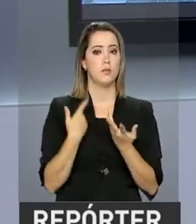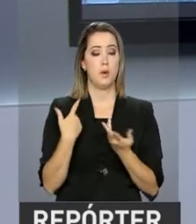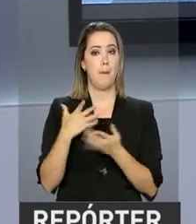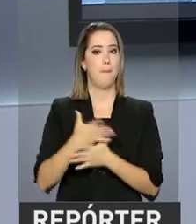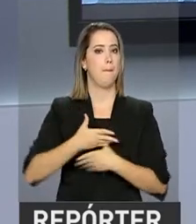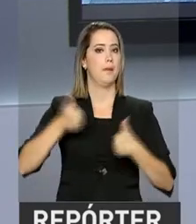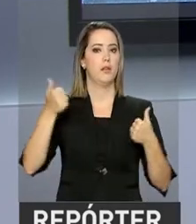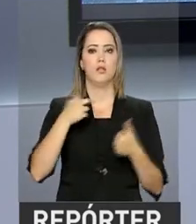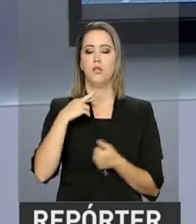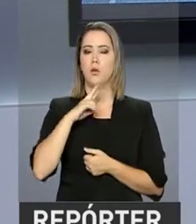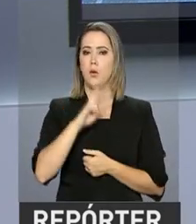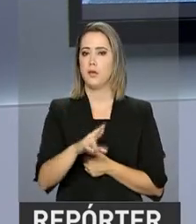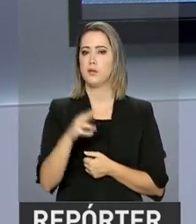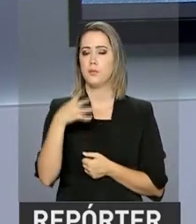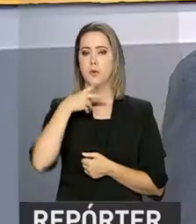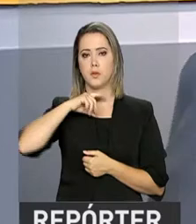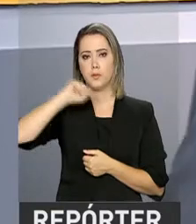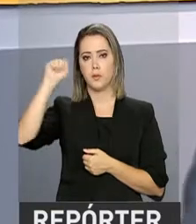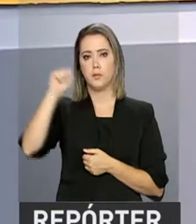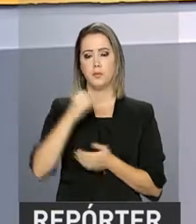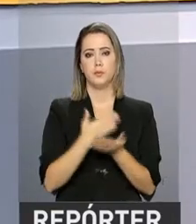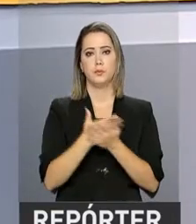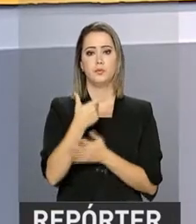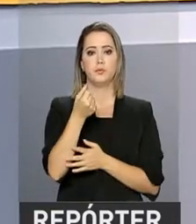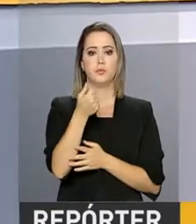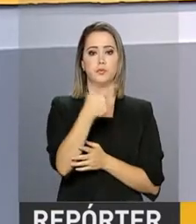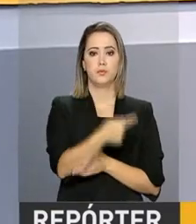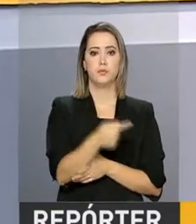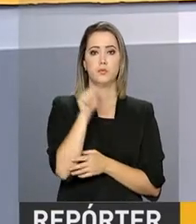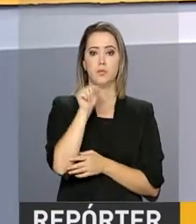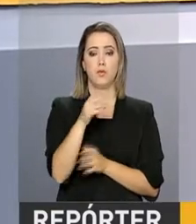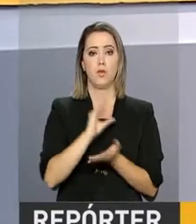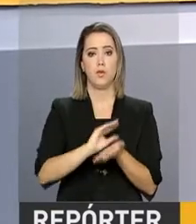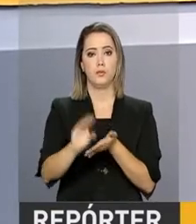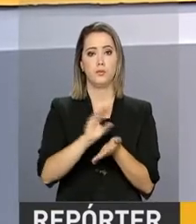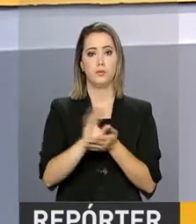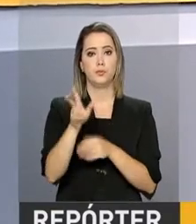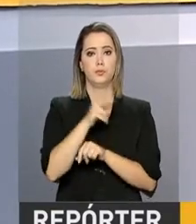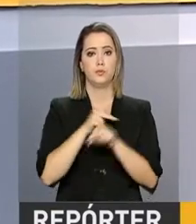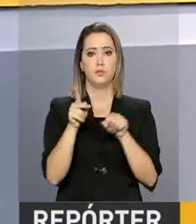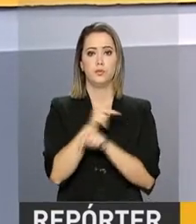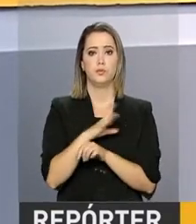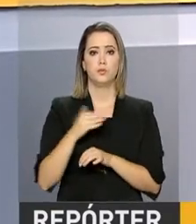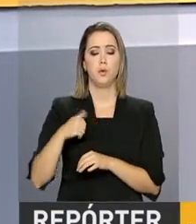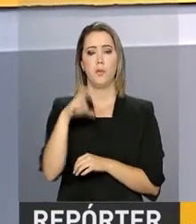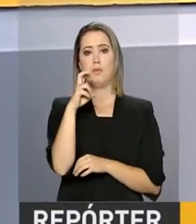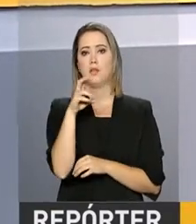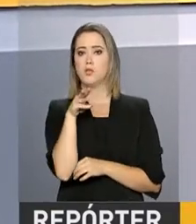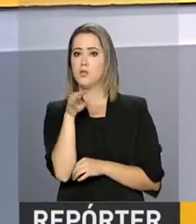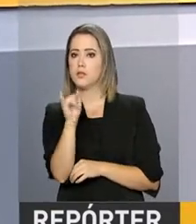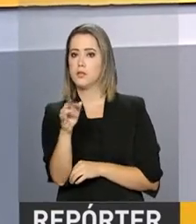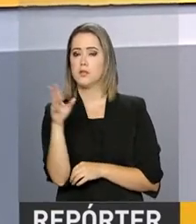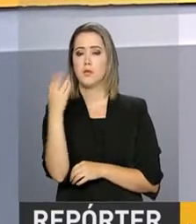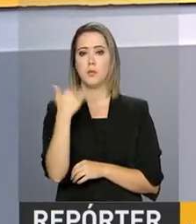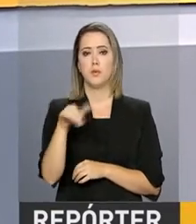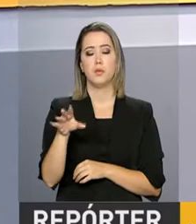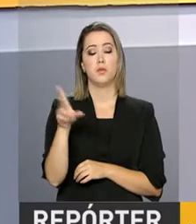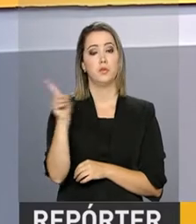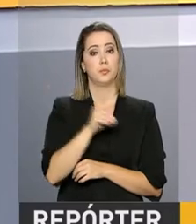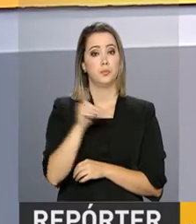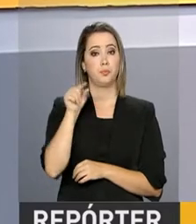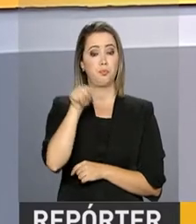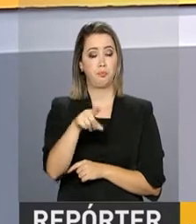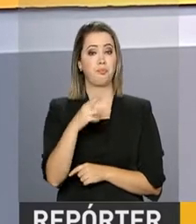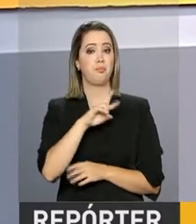desde 2007 os investimentos diretos no país somaram 5 milhões e meio de dólares